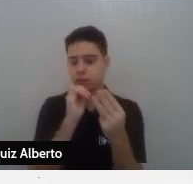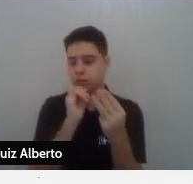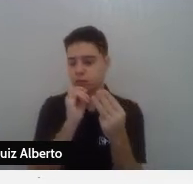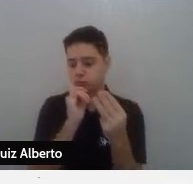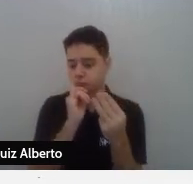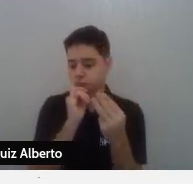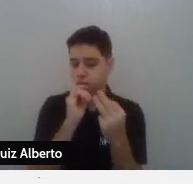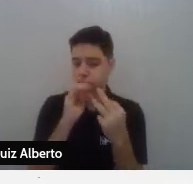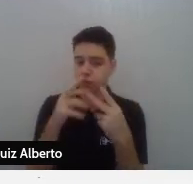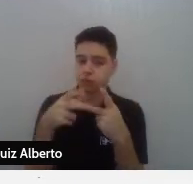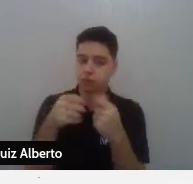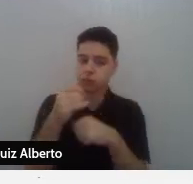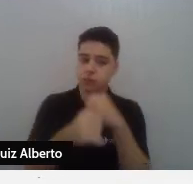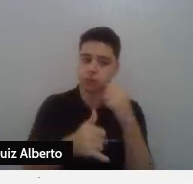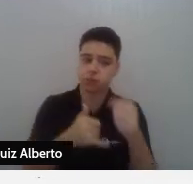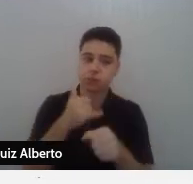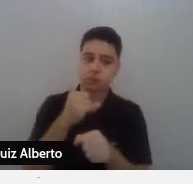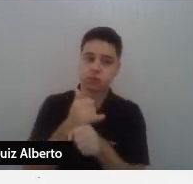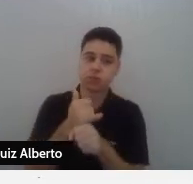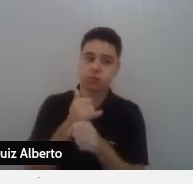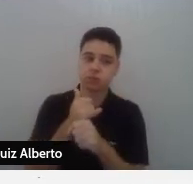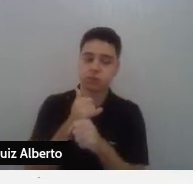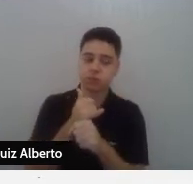é a internet mais